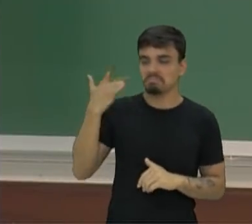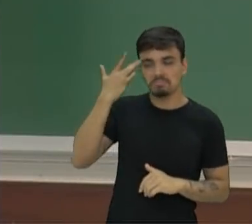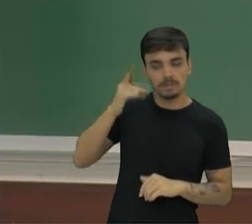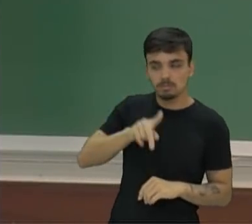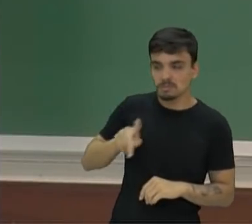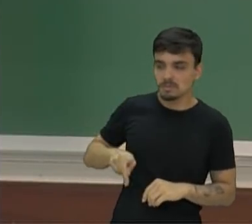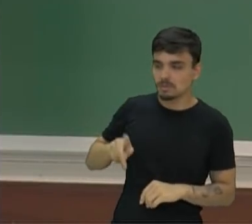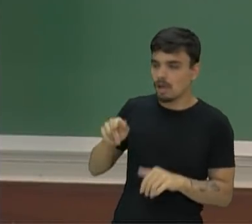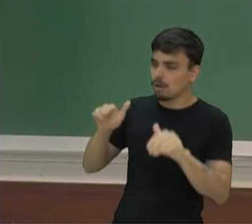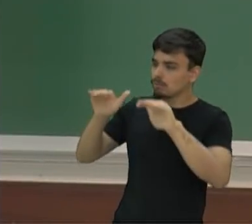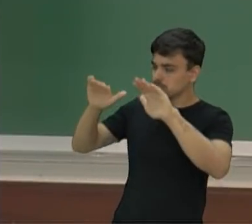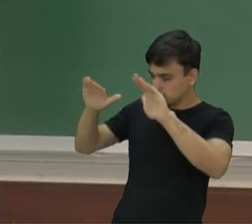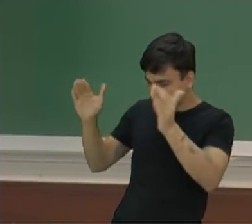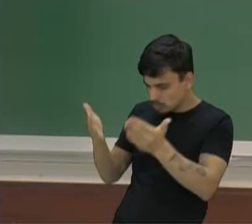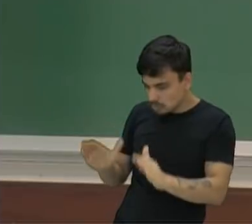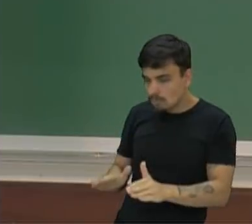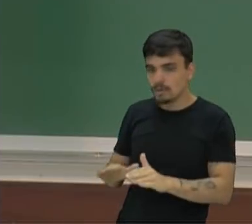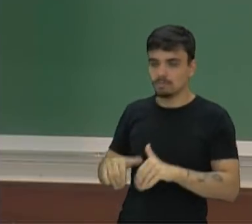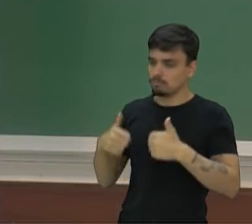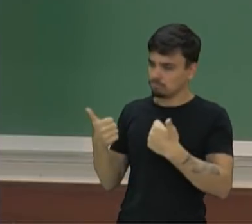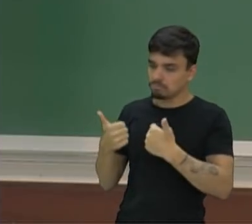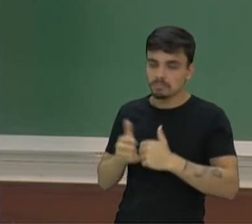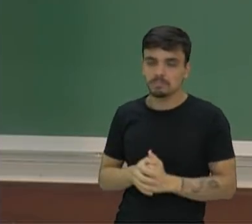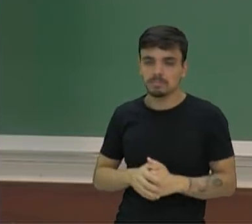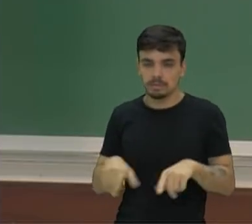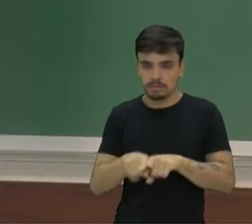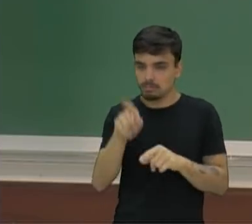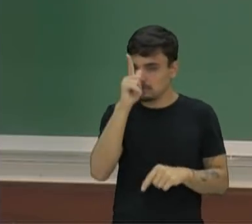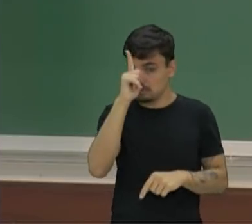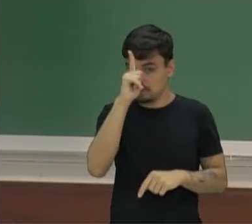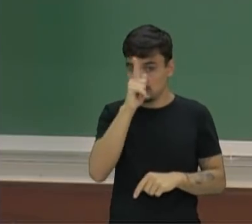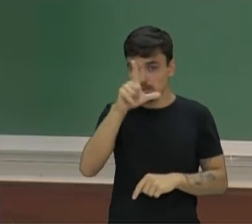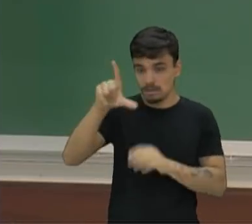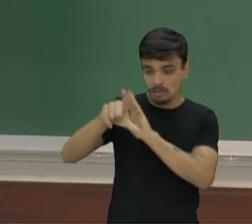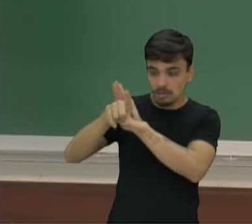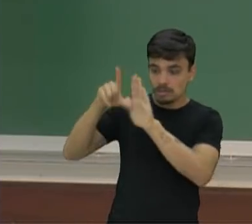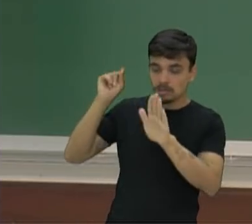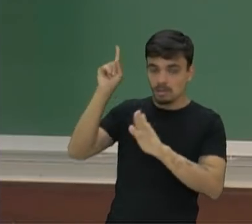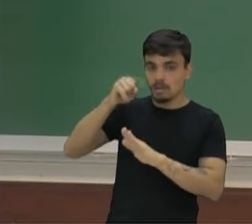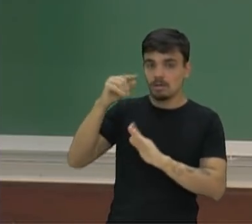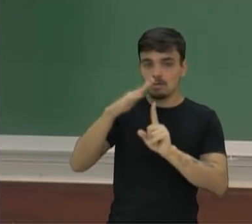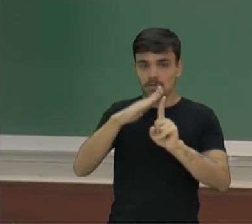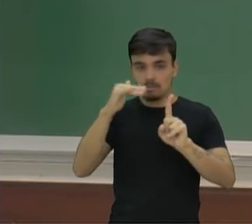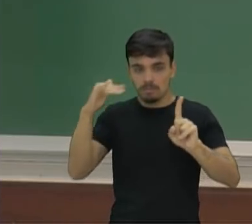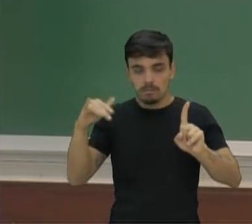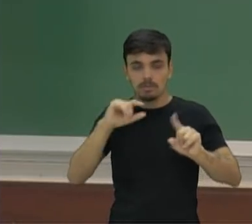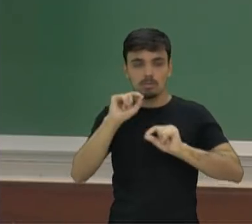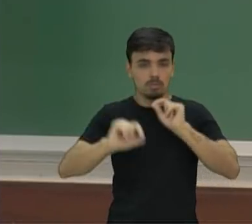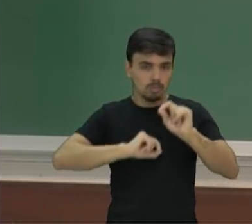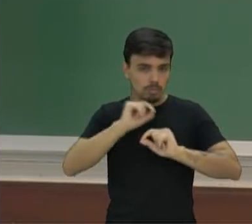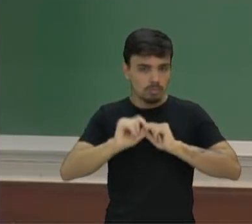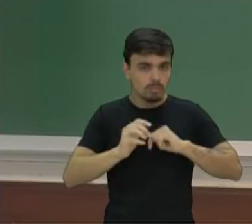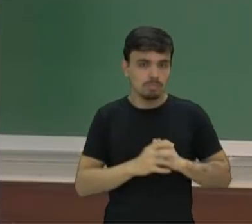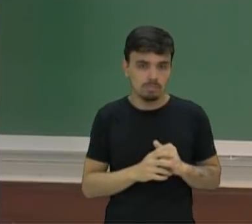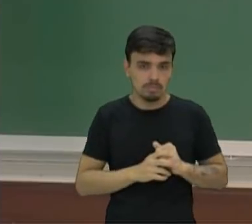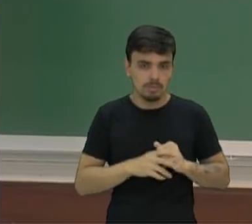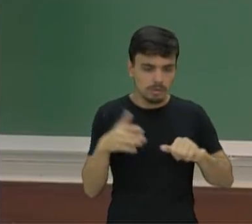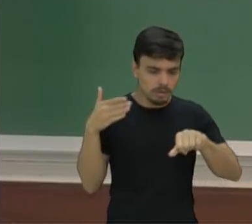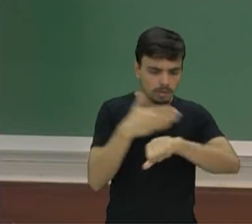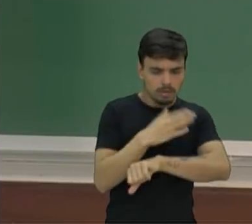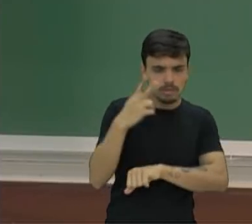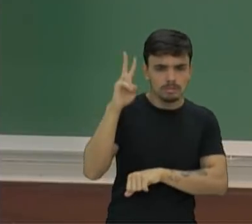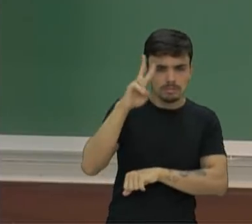vaso? Muito bom. A Grécia Antiga famosa pelos famosos, desculpe a redundância, né, os famosos, entrou na história